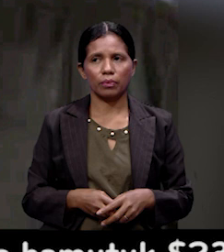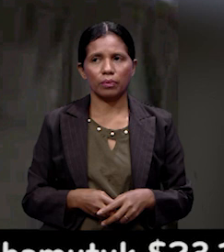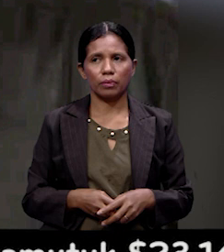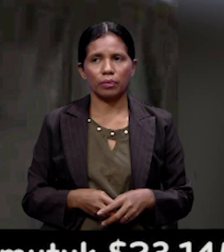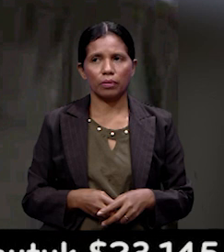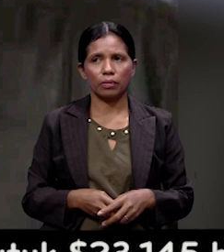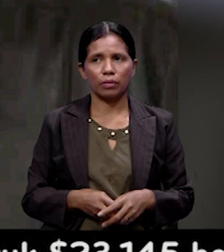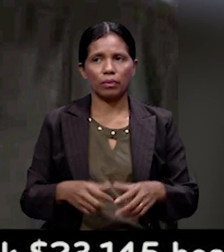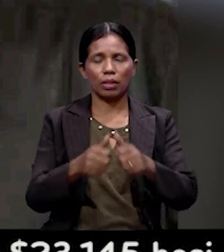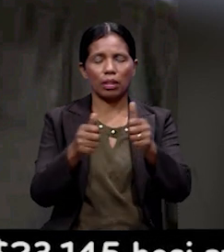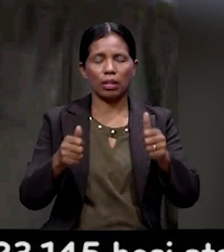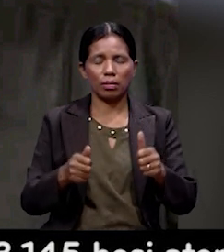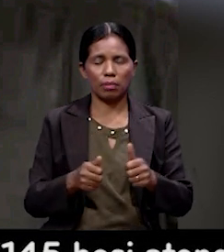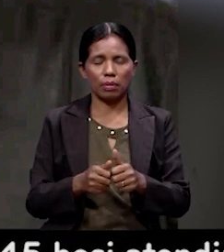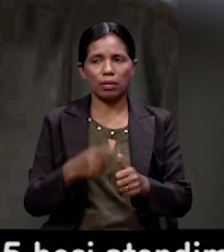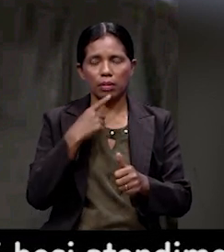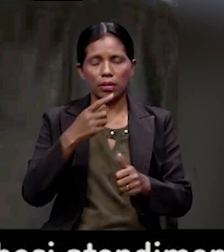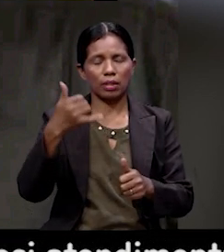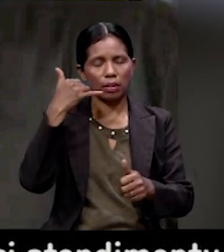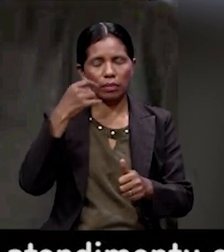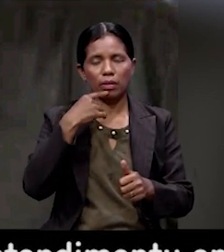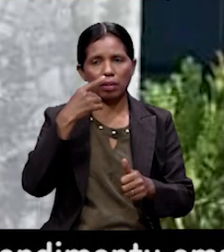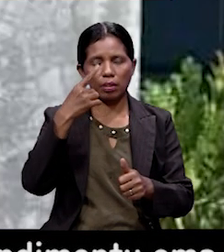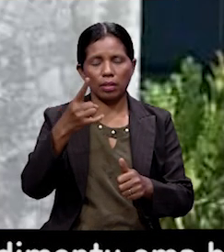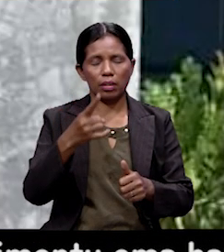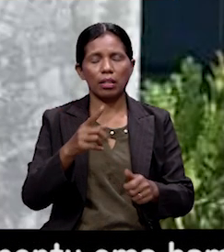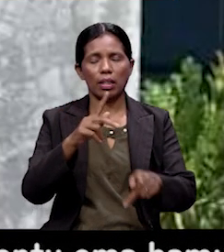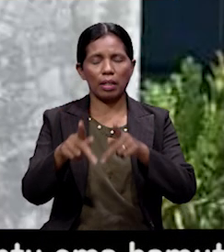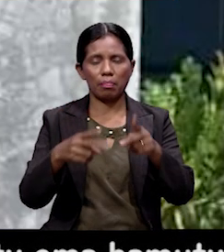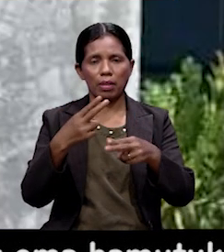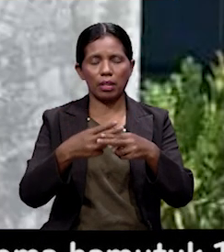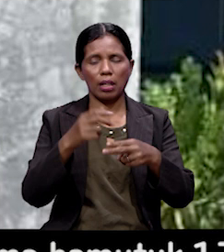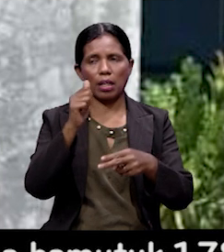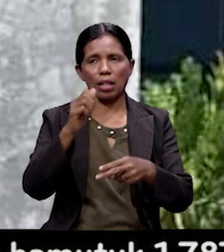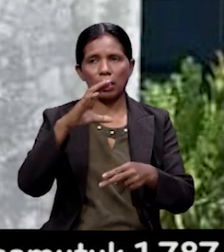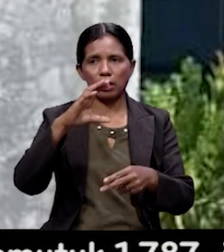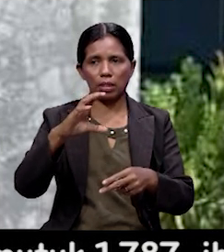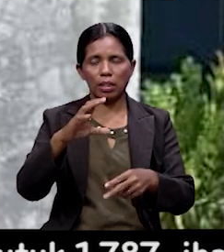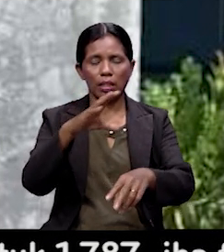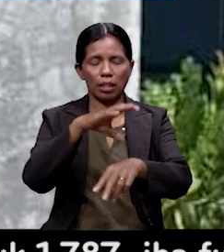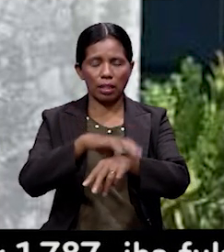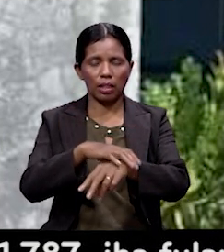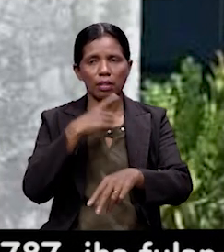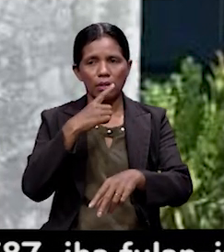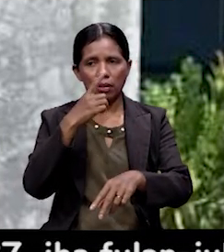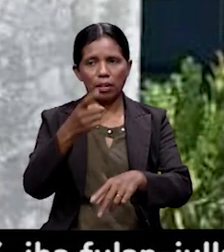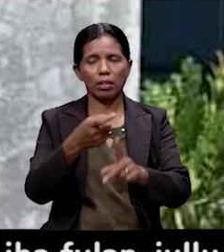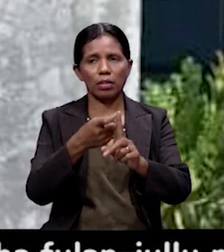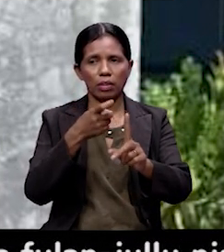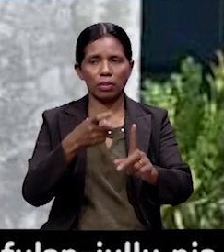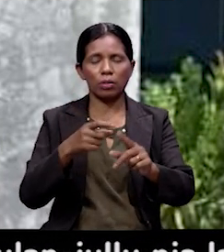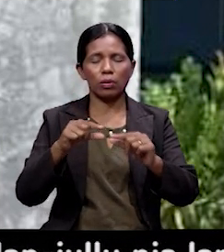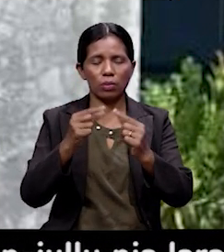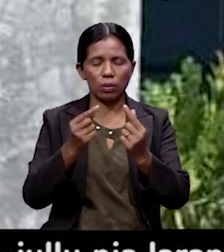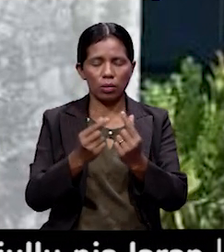Advogado privado Miguel Faria via telefone hateten nia cliente ho inicial AC ne beheta busca no apreensão Hus equipa Polícia